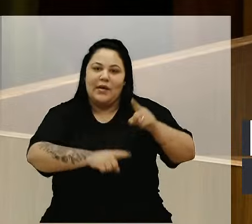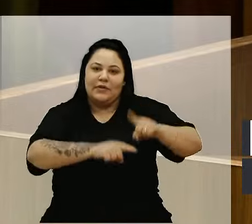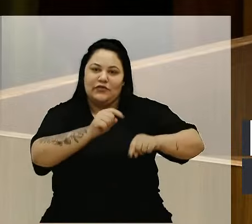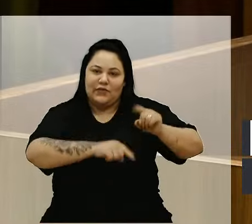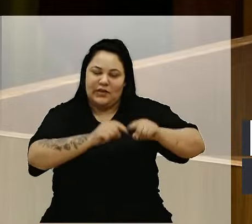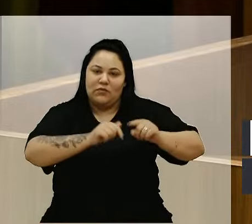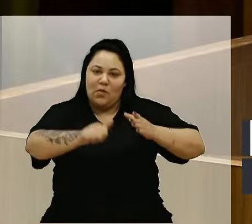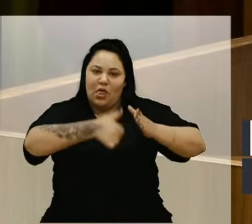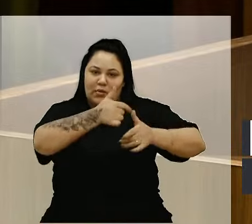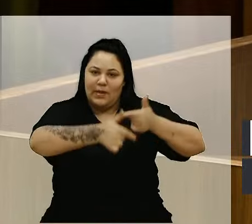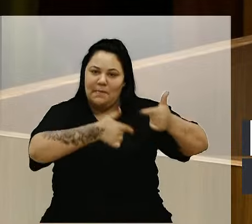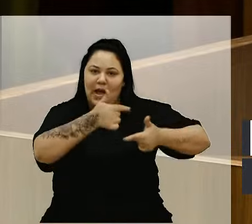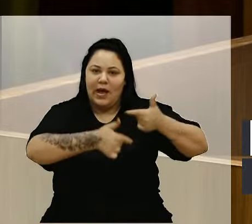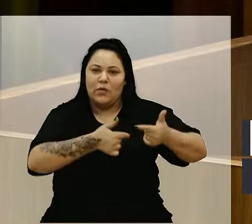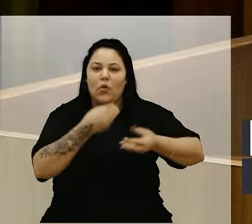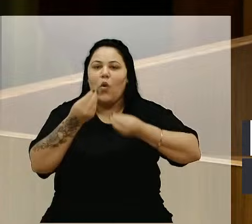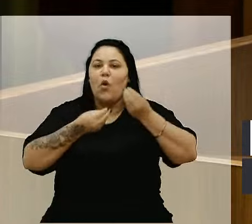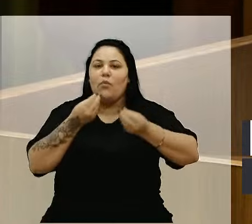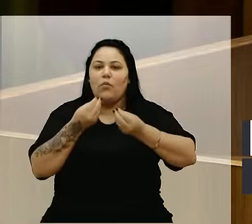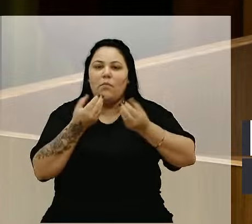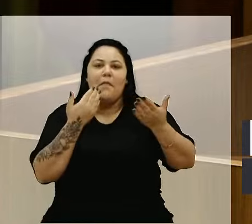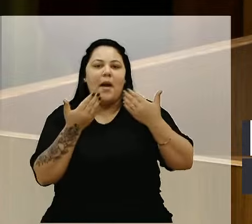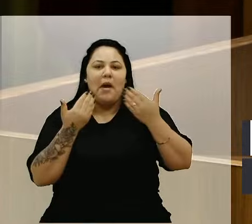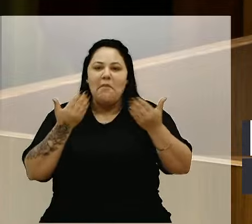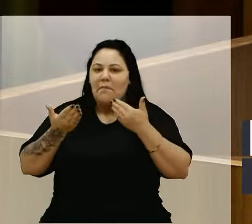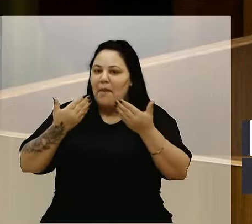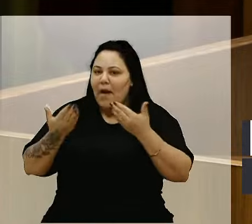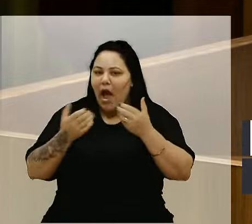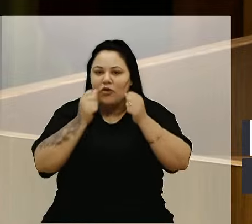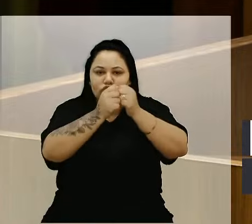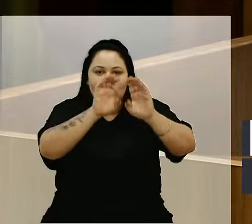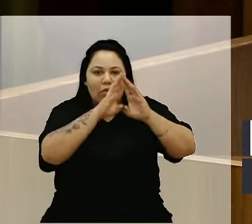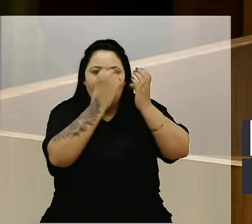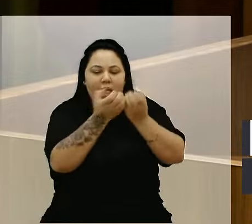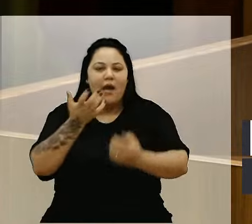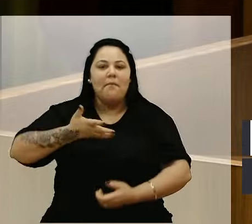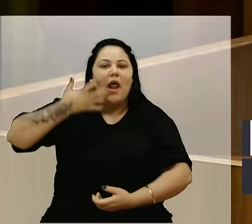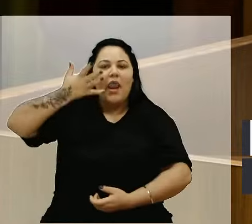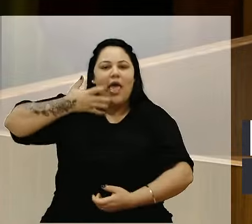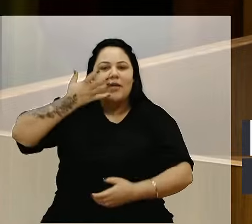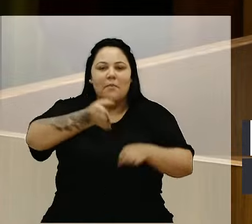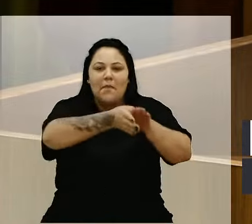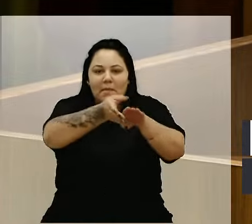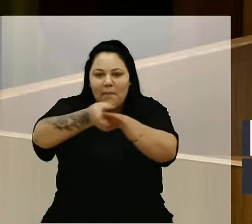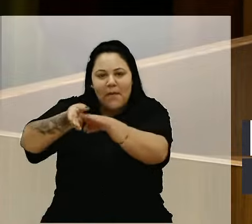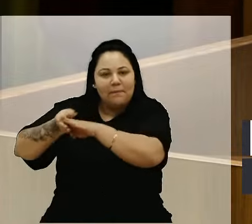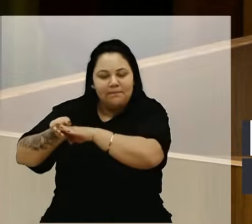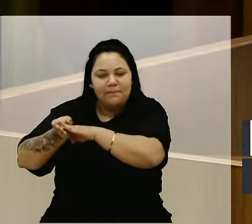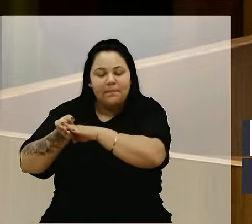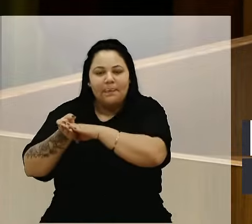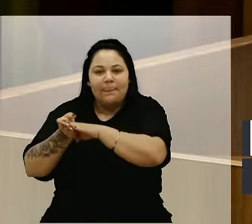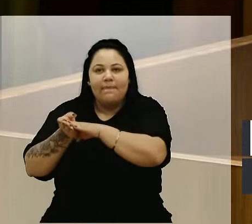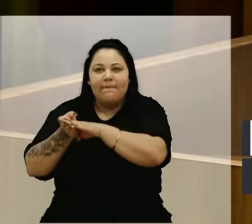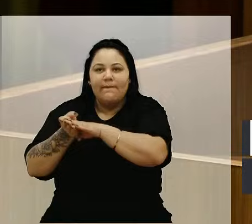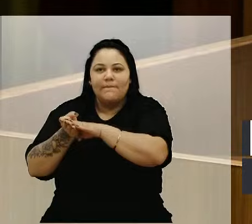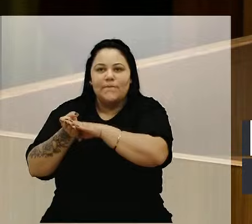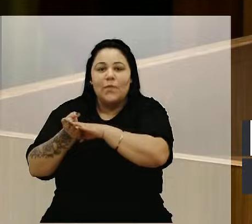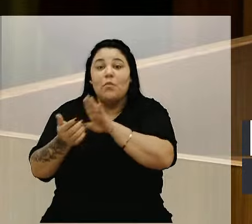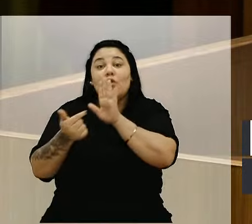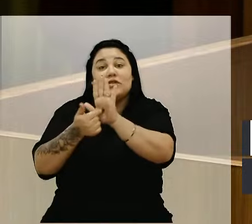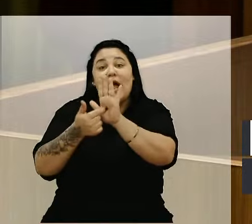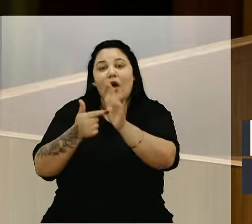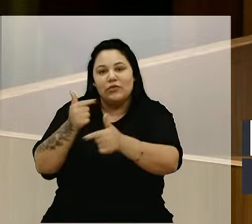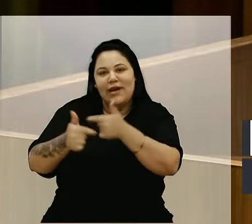ação, tais como diálogos com a comunidade, palestras e orientações. Abordar o trabalho